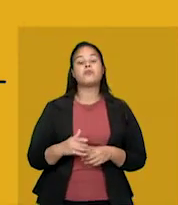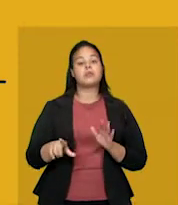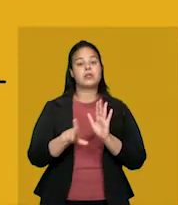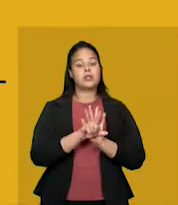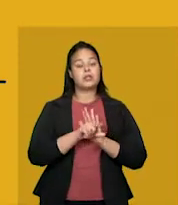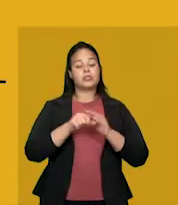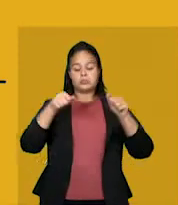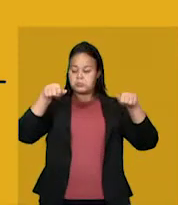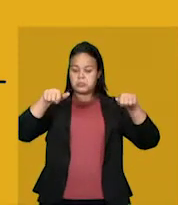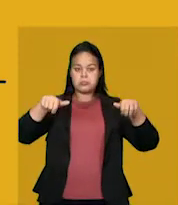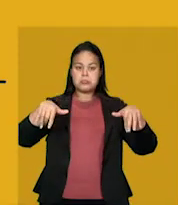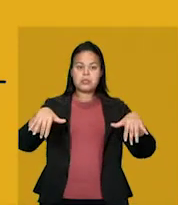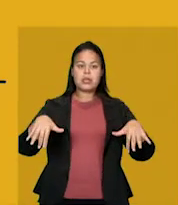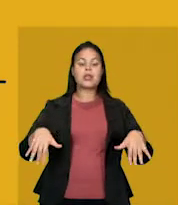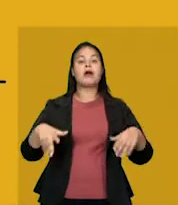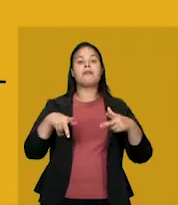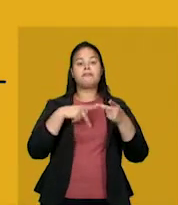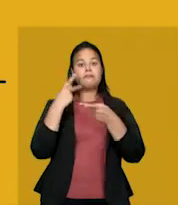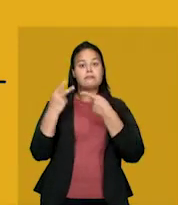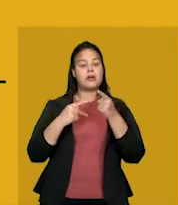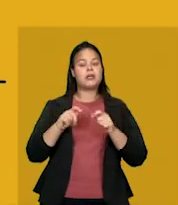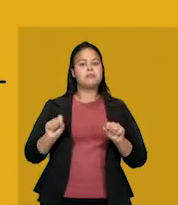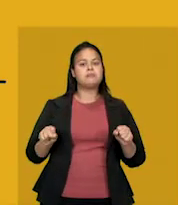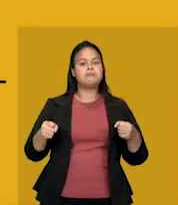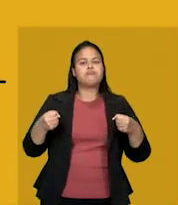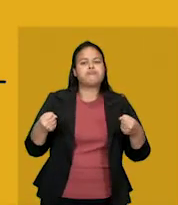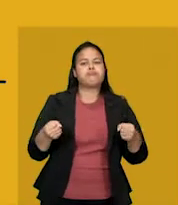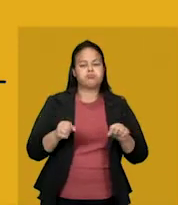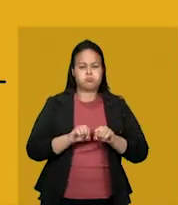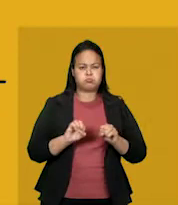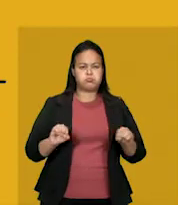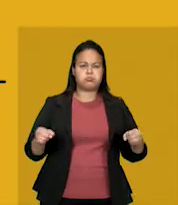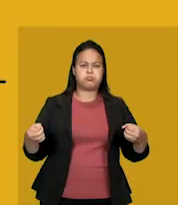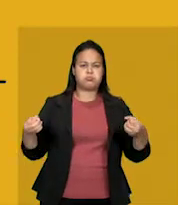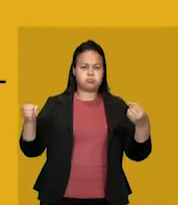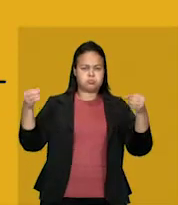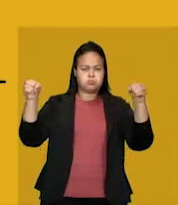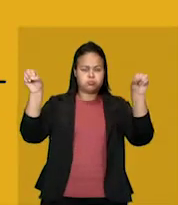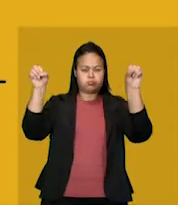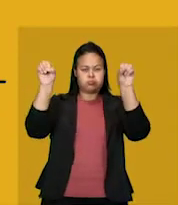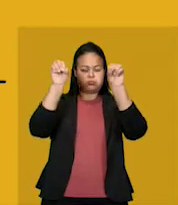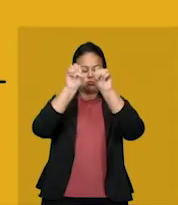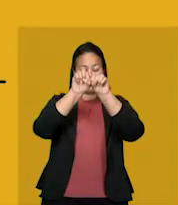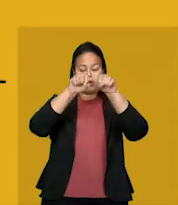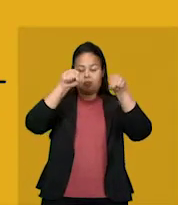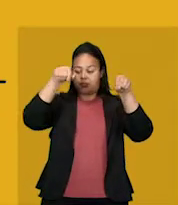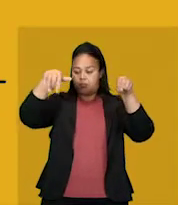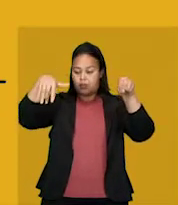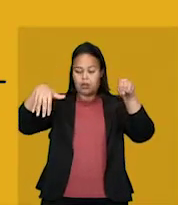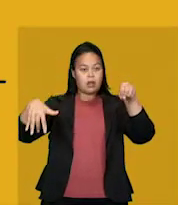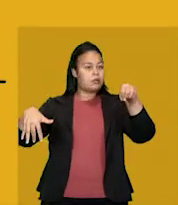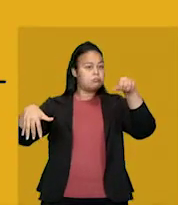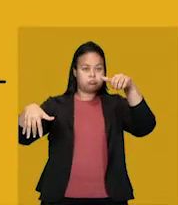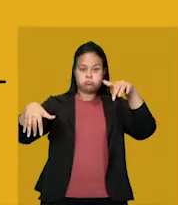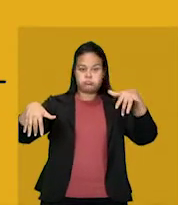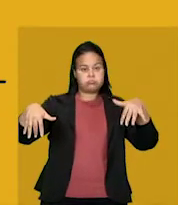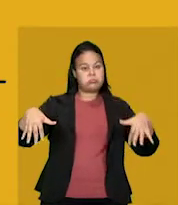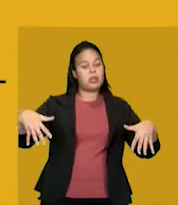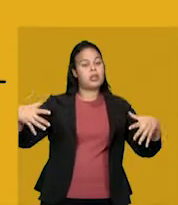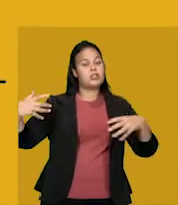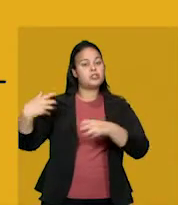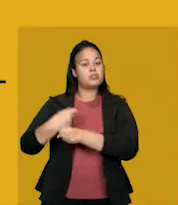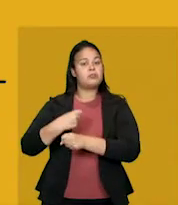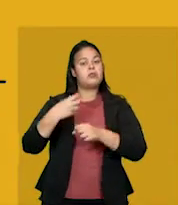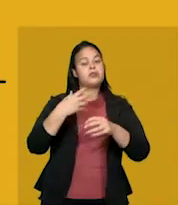lei dos nós diz que a intensidade da corrente elétrica que chega ao nó é igual à soma das